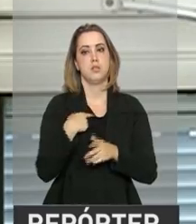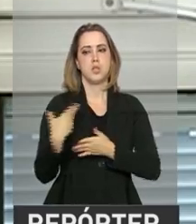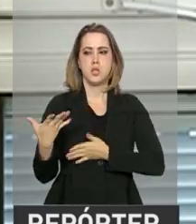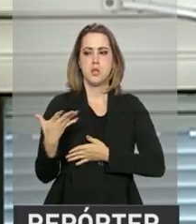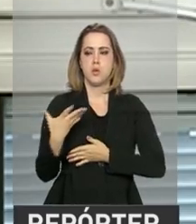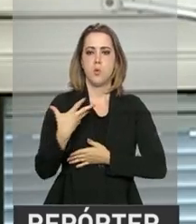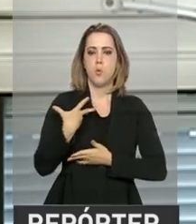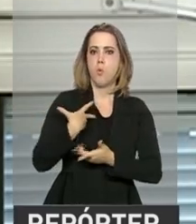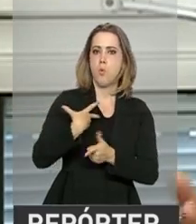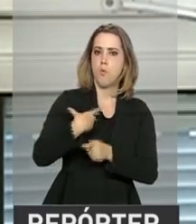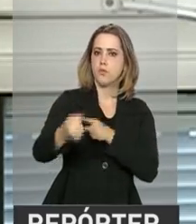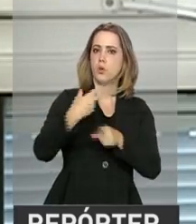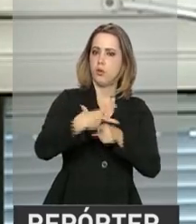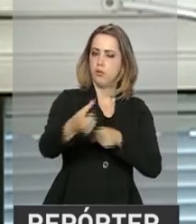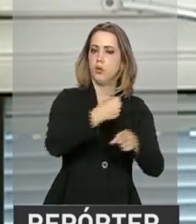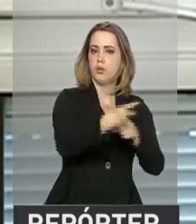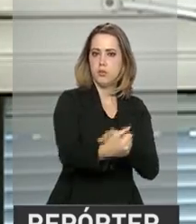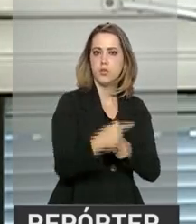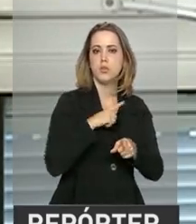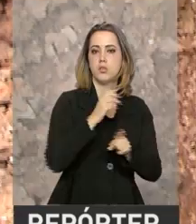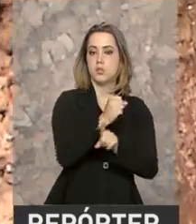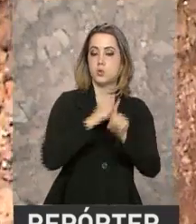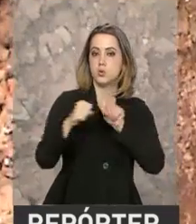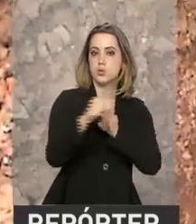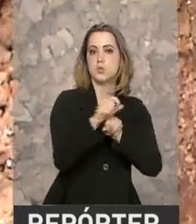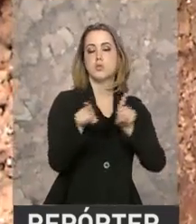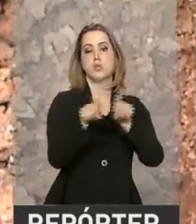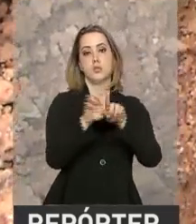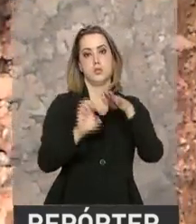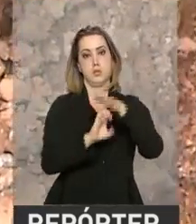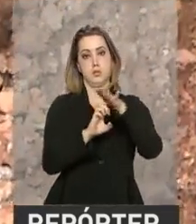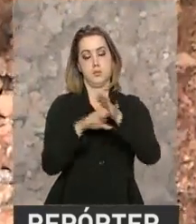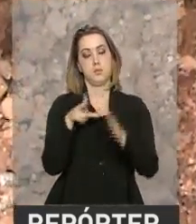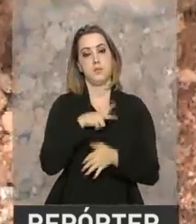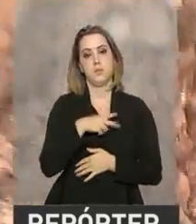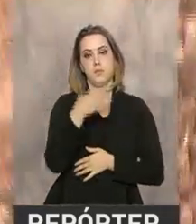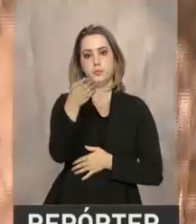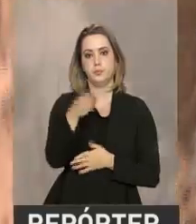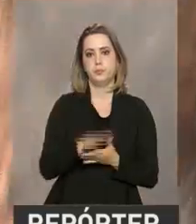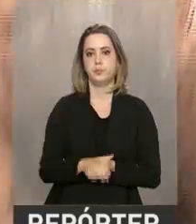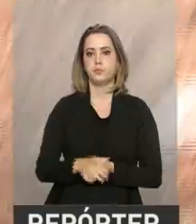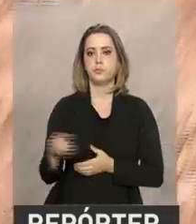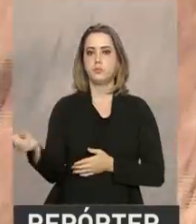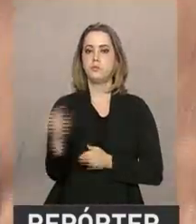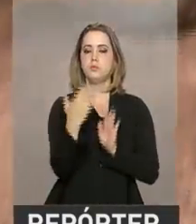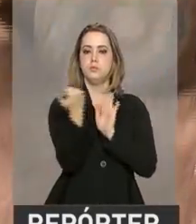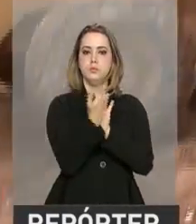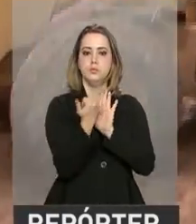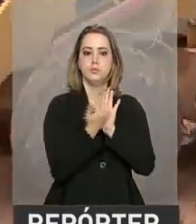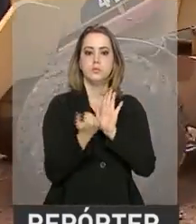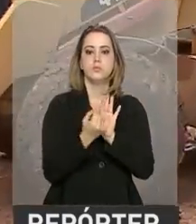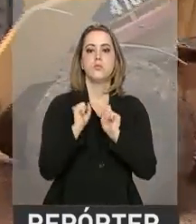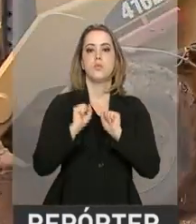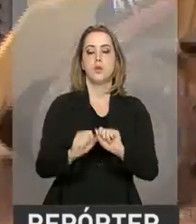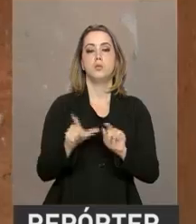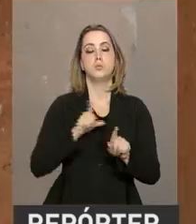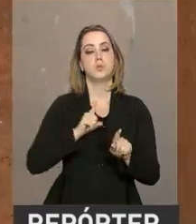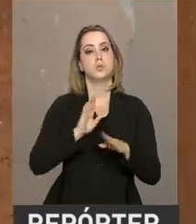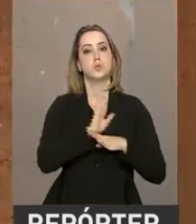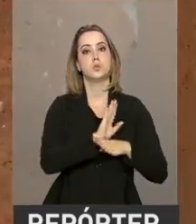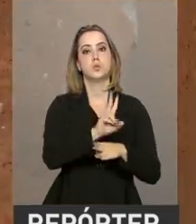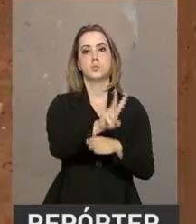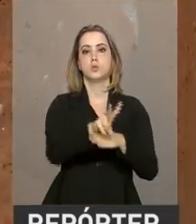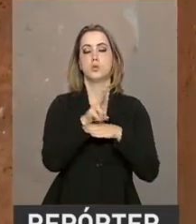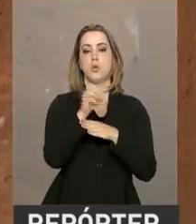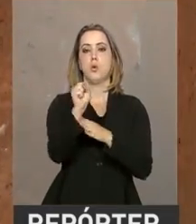ganha porque tem os ganhos sociais e tem os meios privados os novos projetos de saneamento básico vão poder contar com financiamentos de